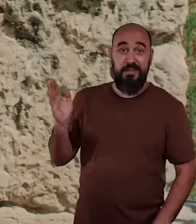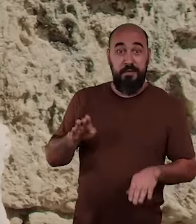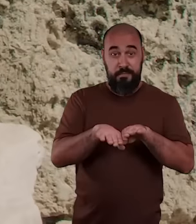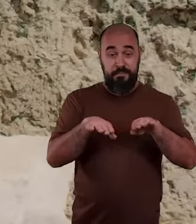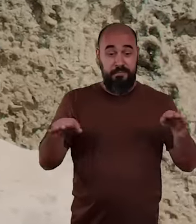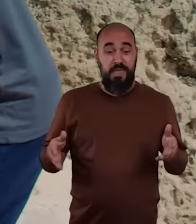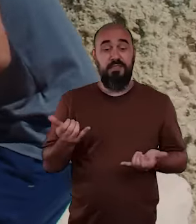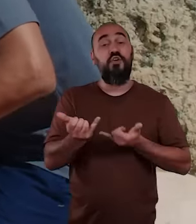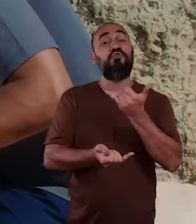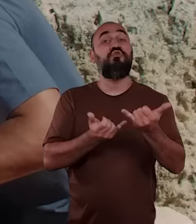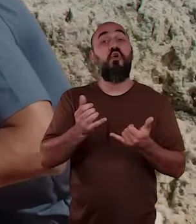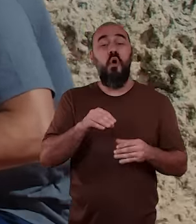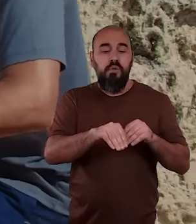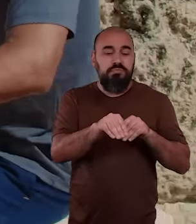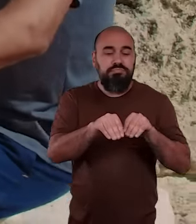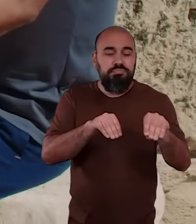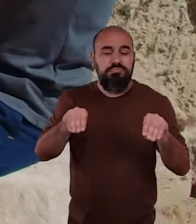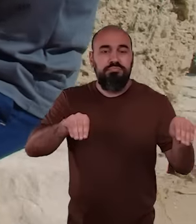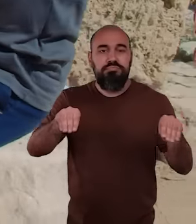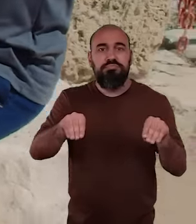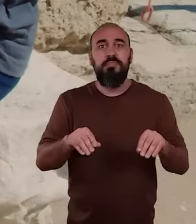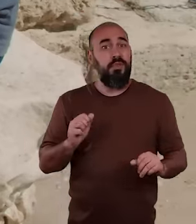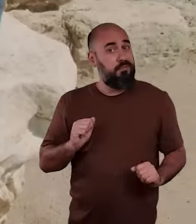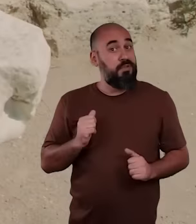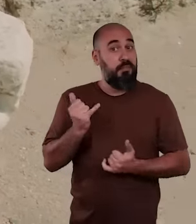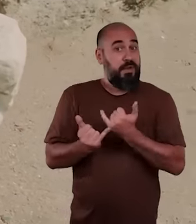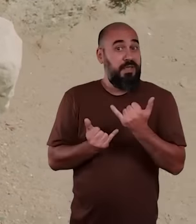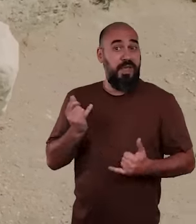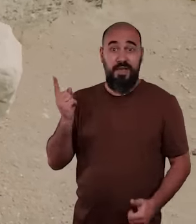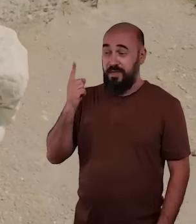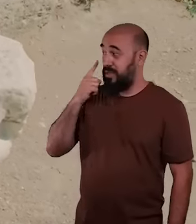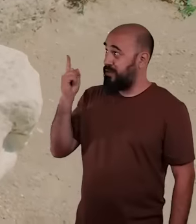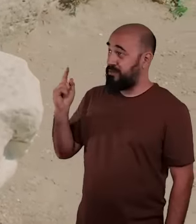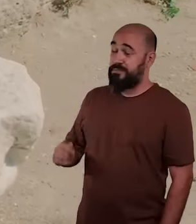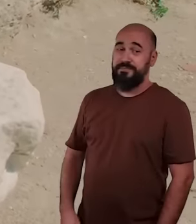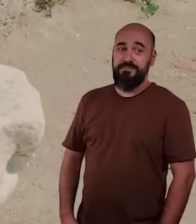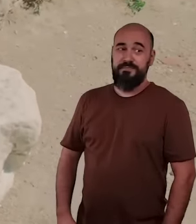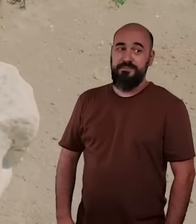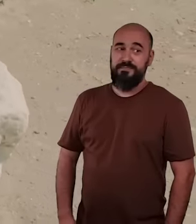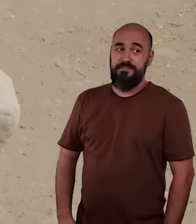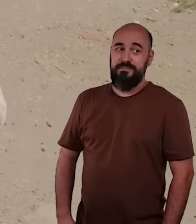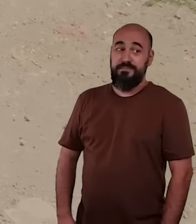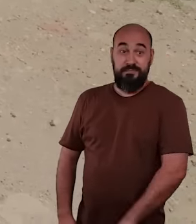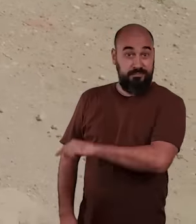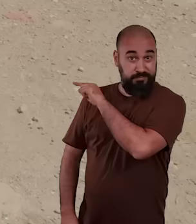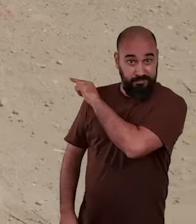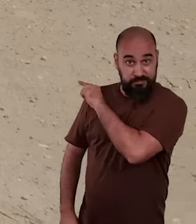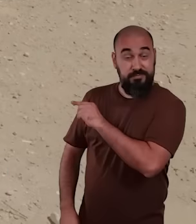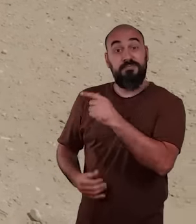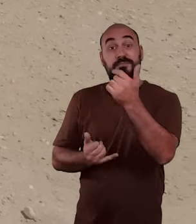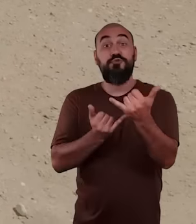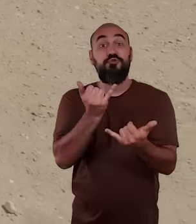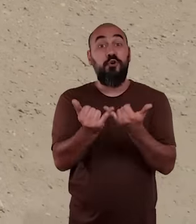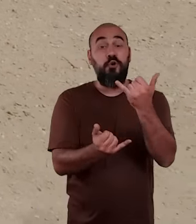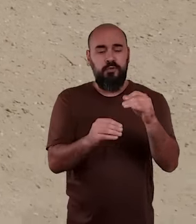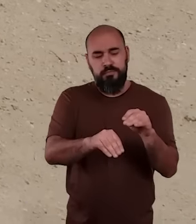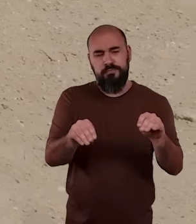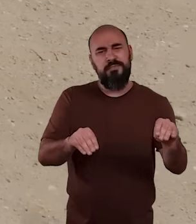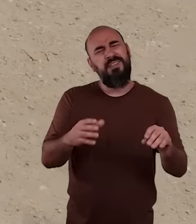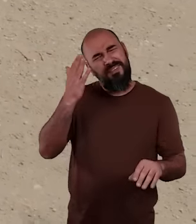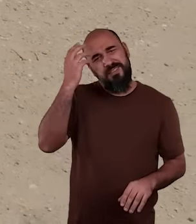mesa. A pessoa sentava e podia brincar aqui. Isso aqui era um típico jogo de mesa. Como nós temos tantos